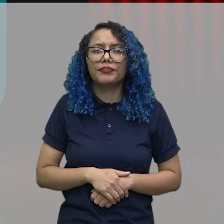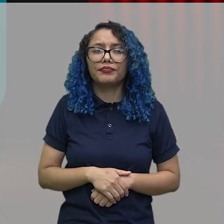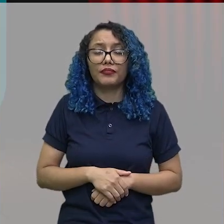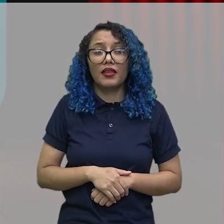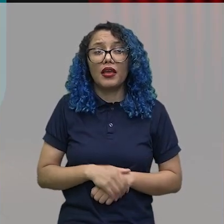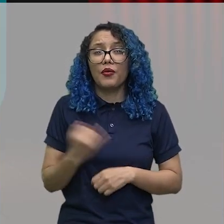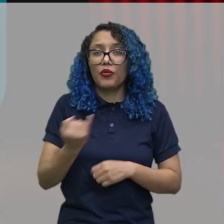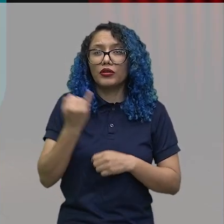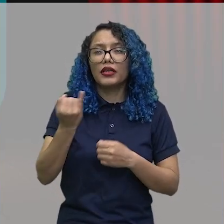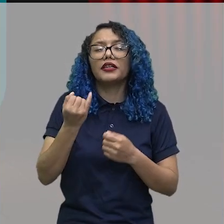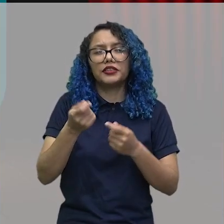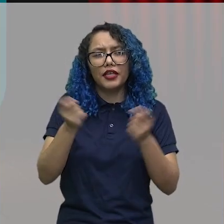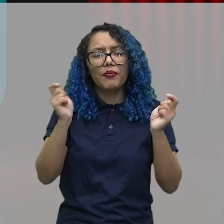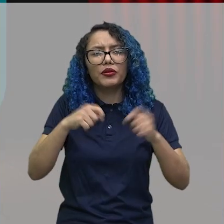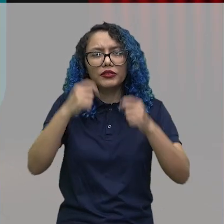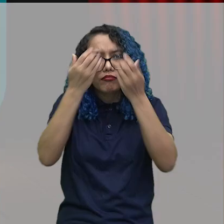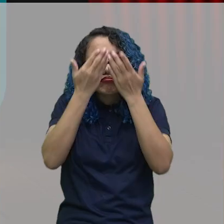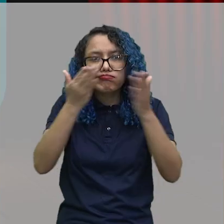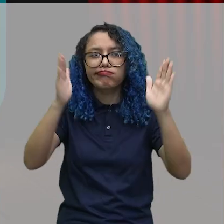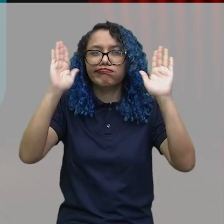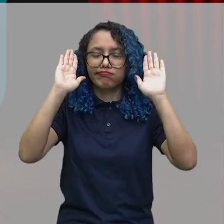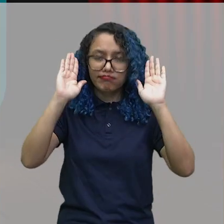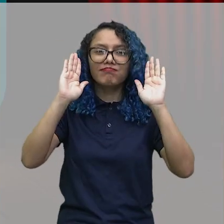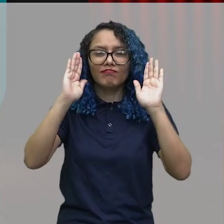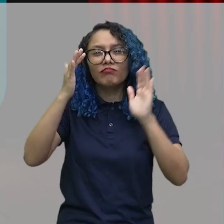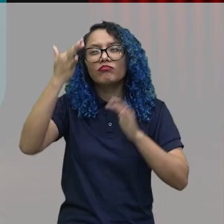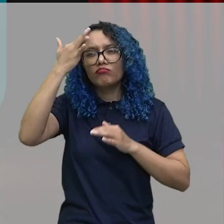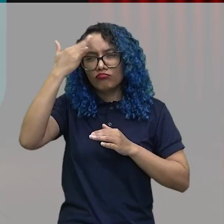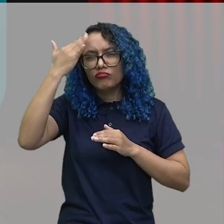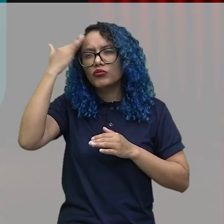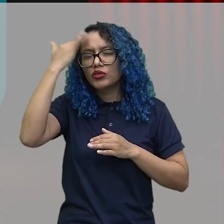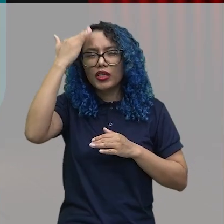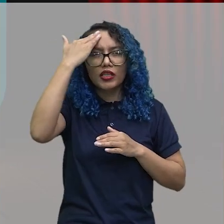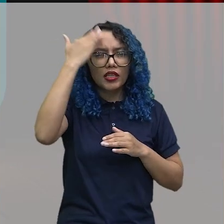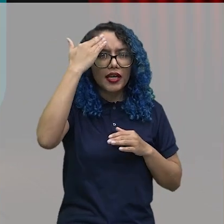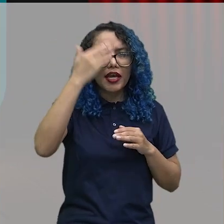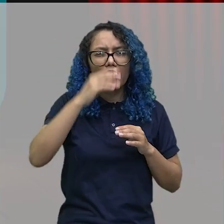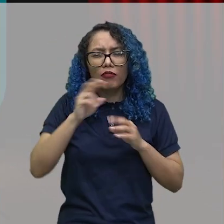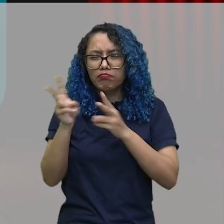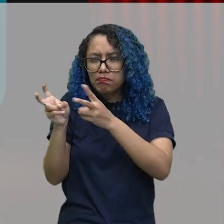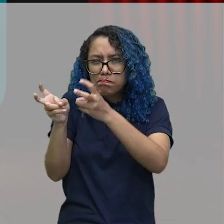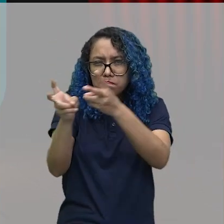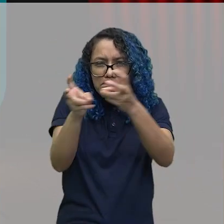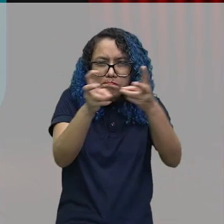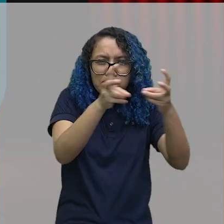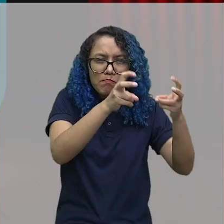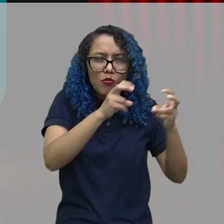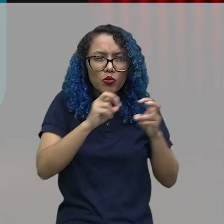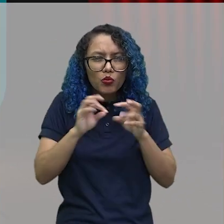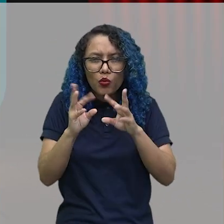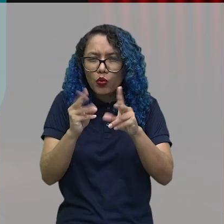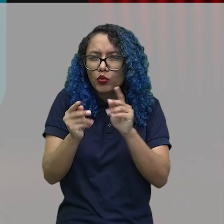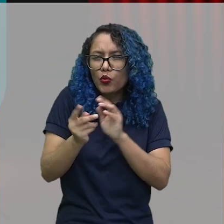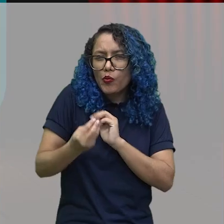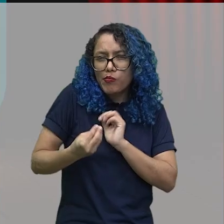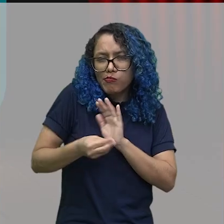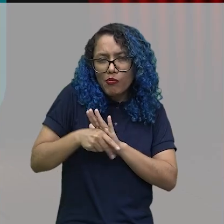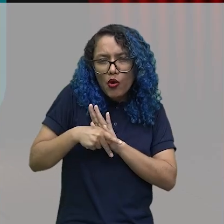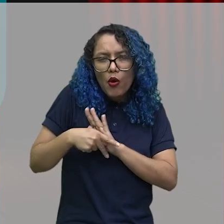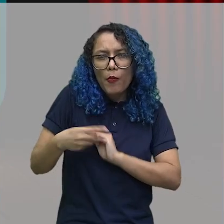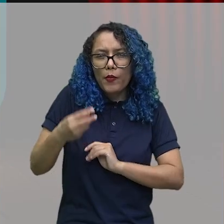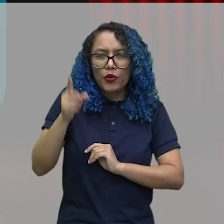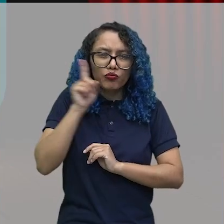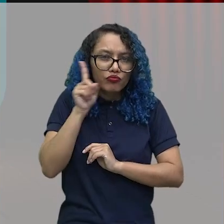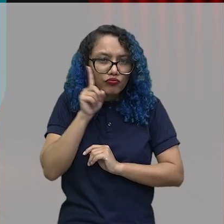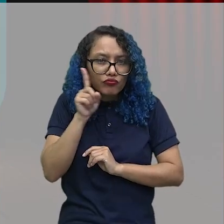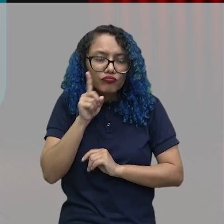podemos expandir a compreensão daquilo que realmente estamos enxergando e vivenciando no nosso cotidiano.